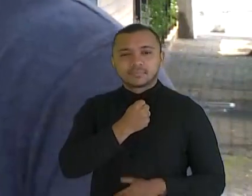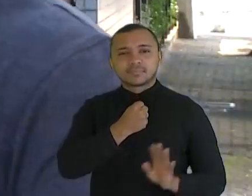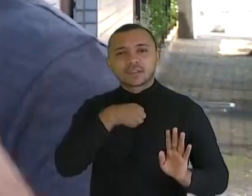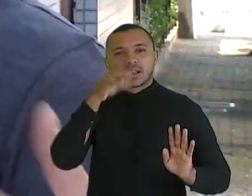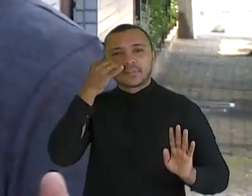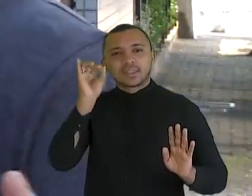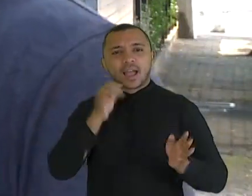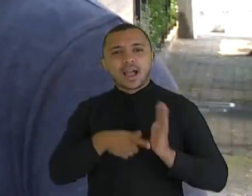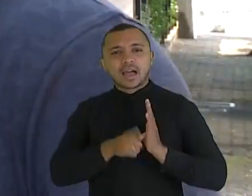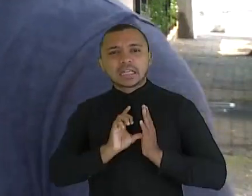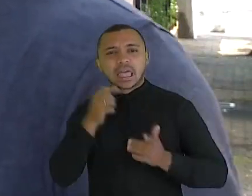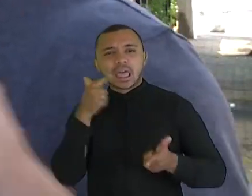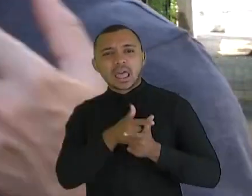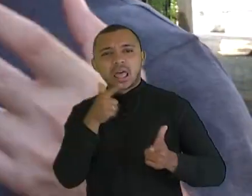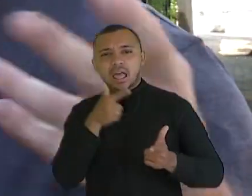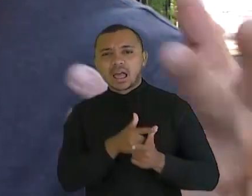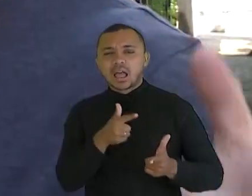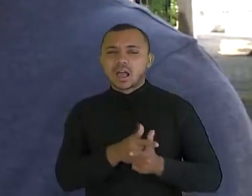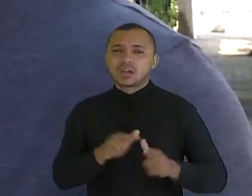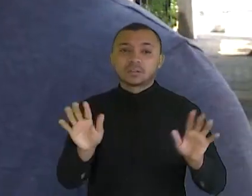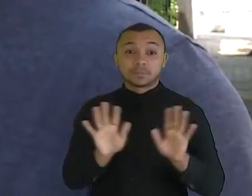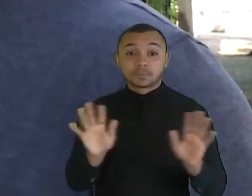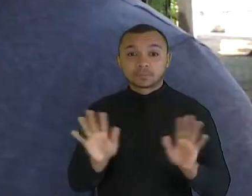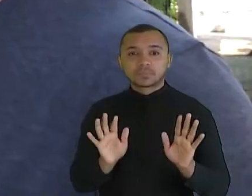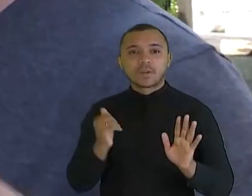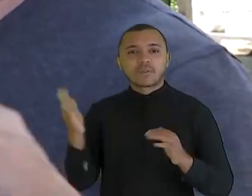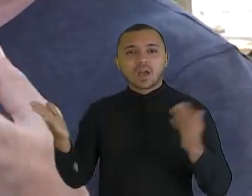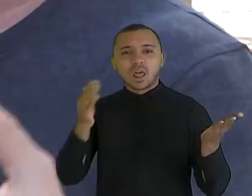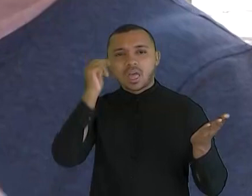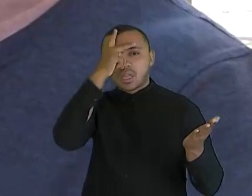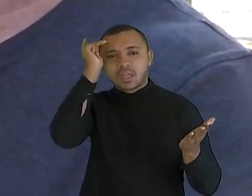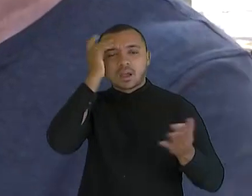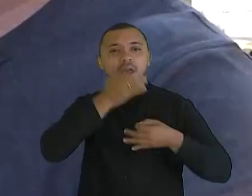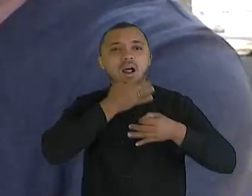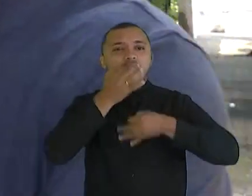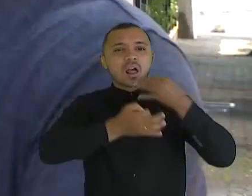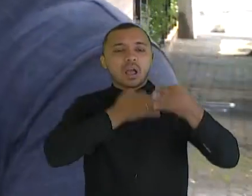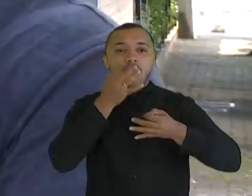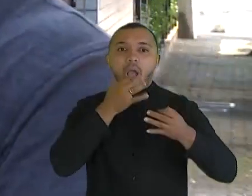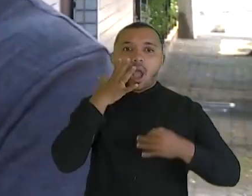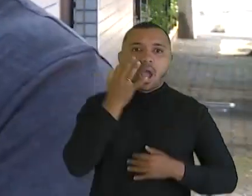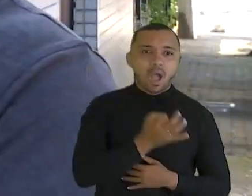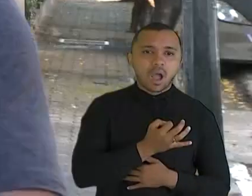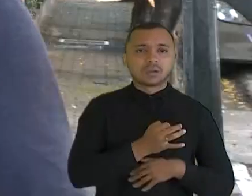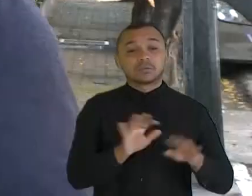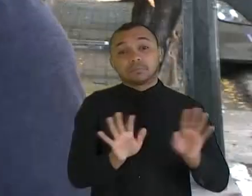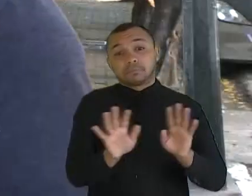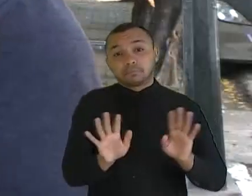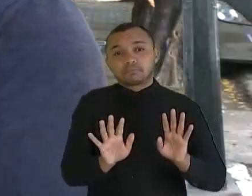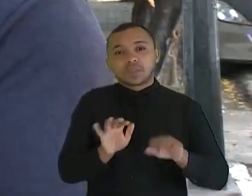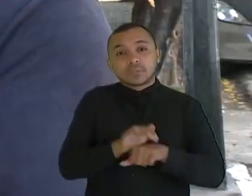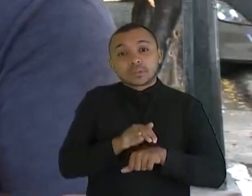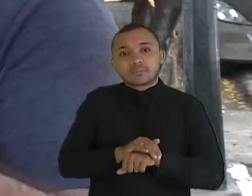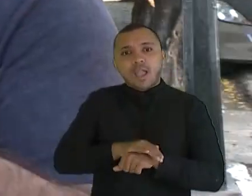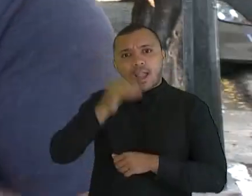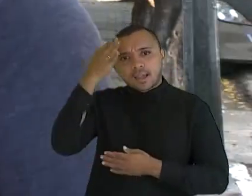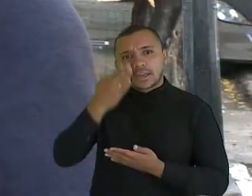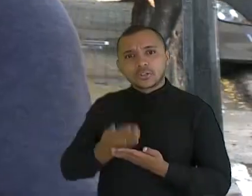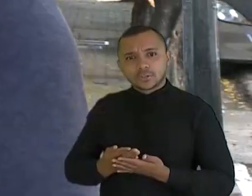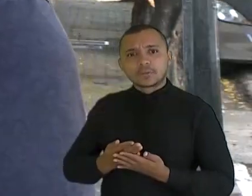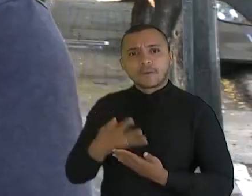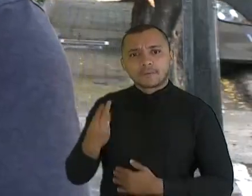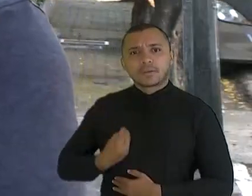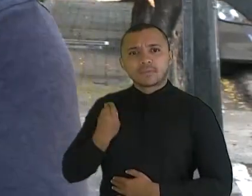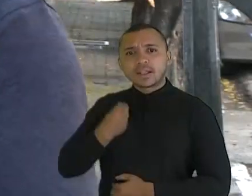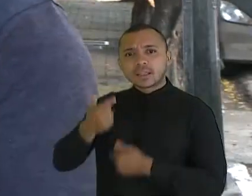a críticas das pessoas, né, e apostar, sobretudo, na sua arte e no seu